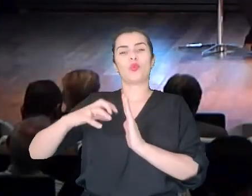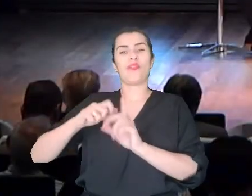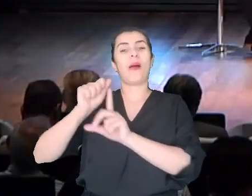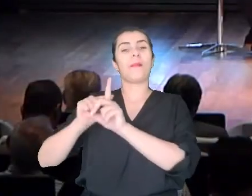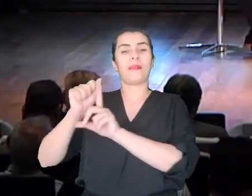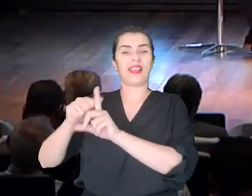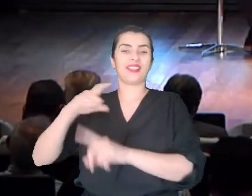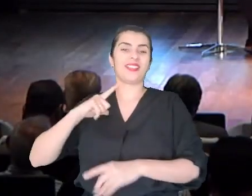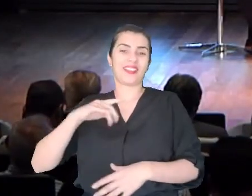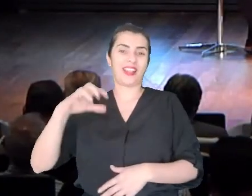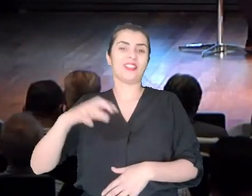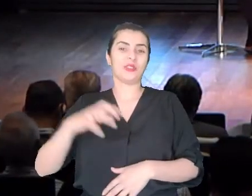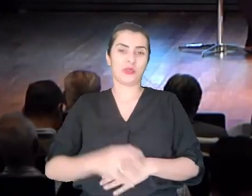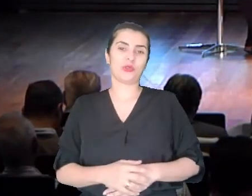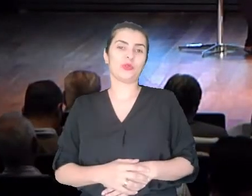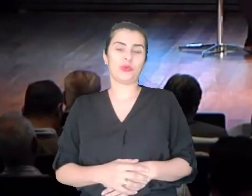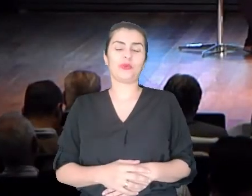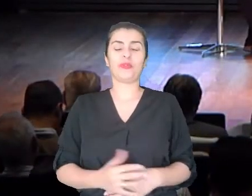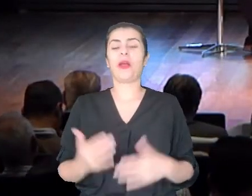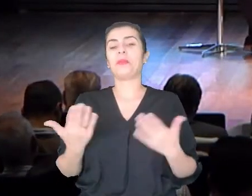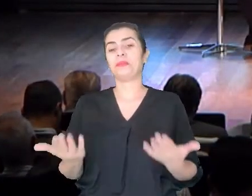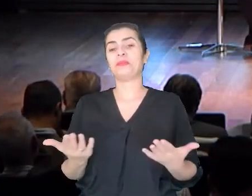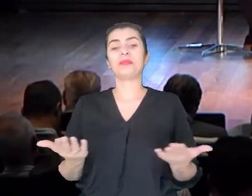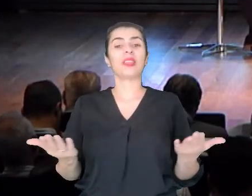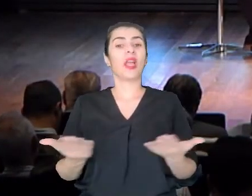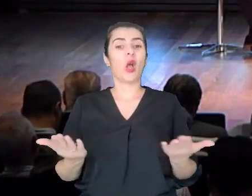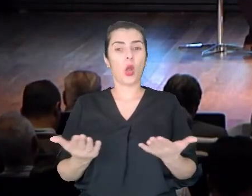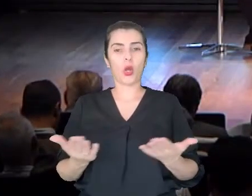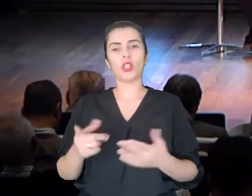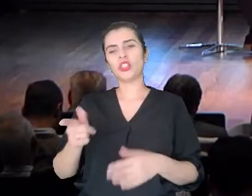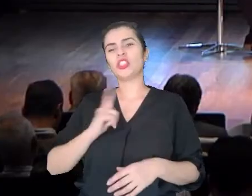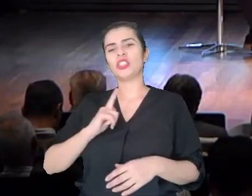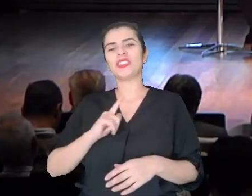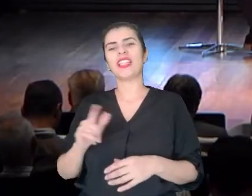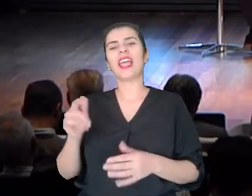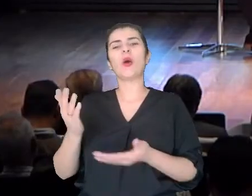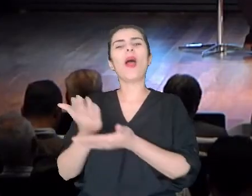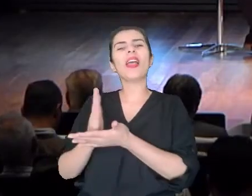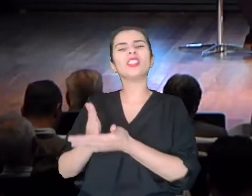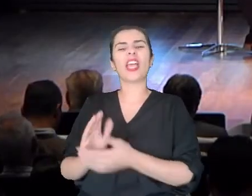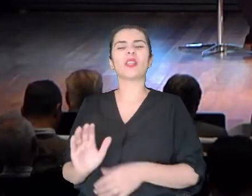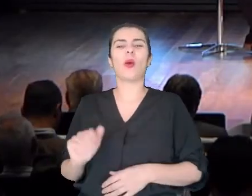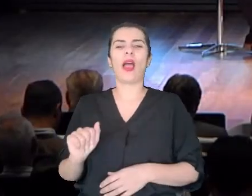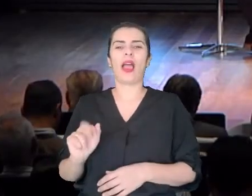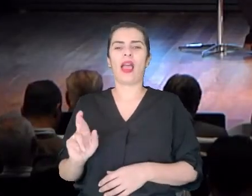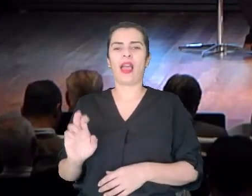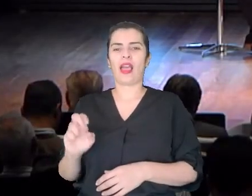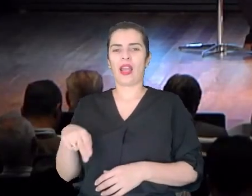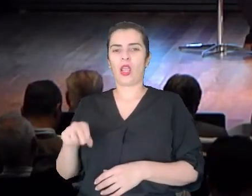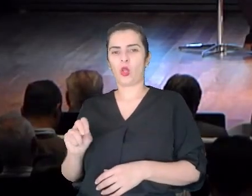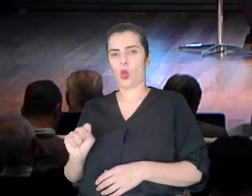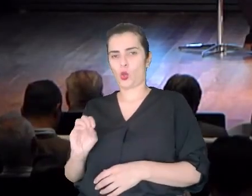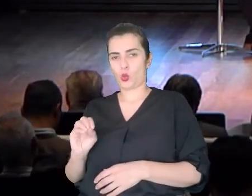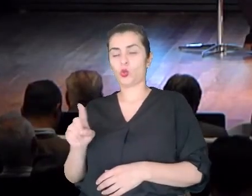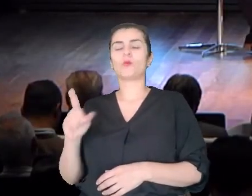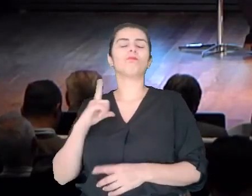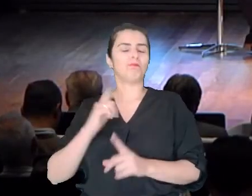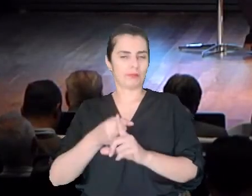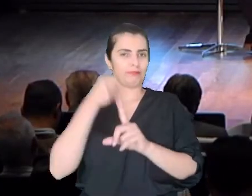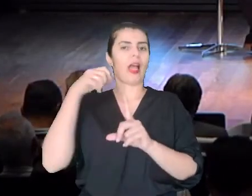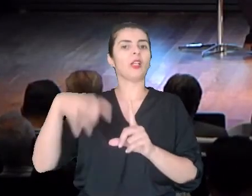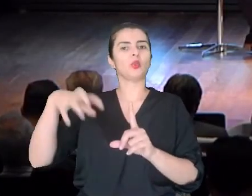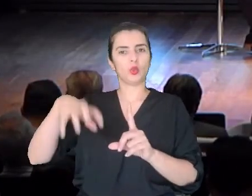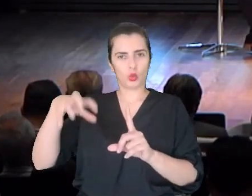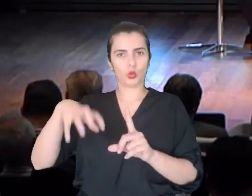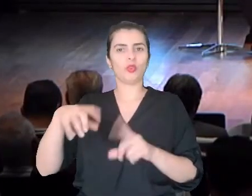Bom, hoje, com a nossa operação atual com rejeitos arenosos, né, o impacto do período chuvoso na disposição em